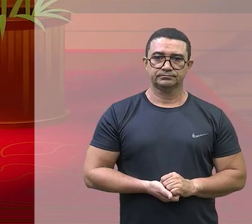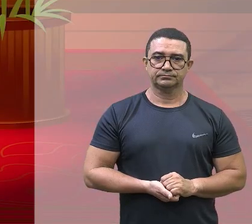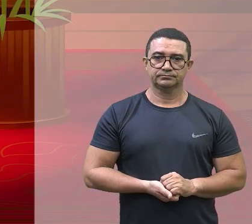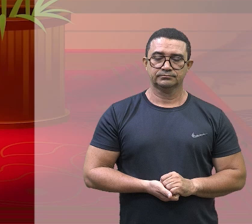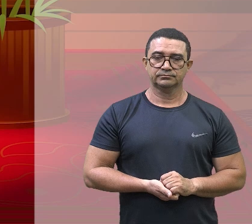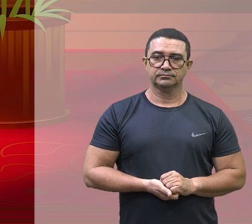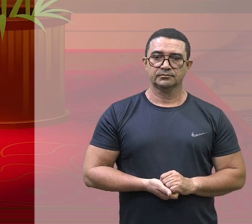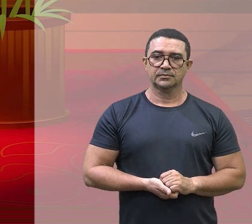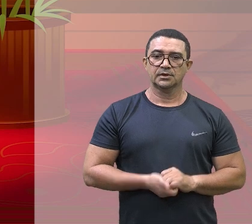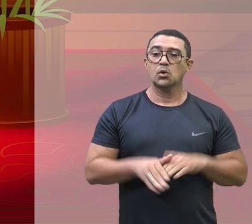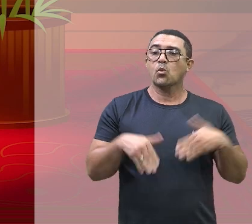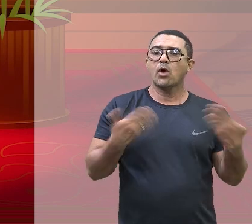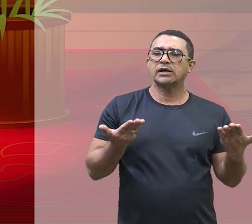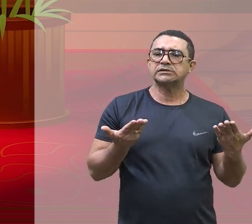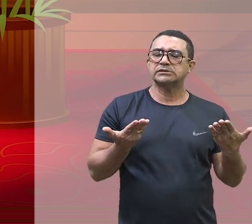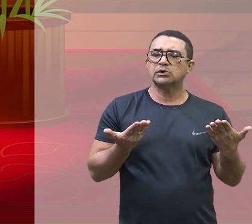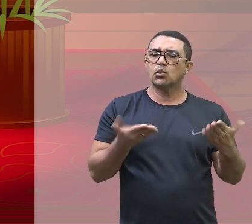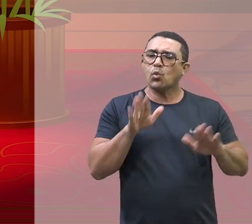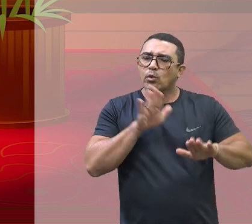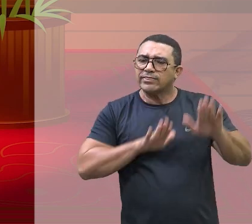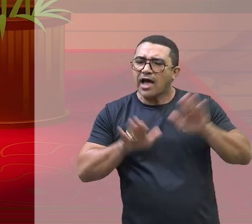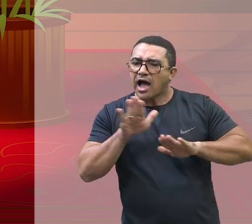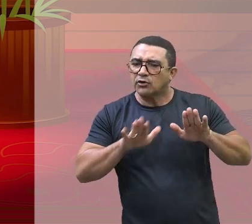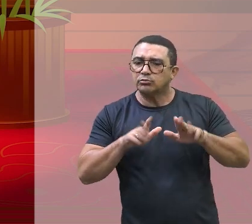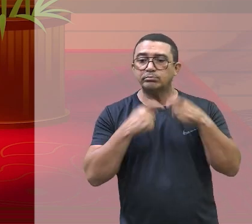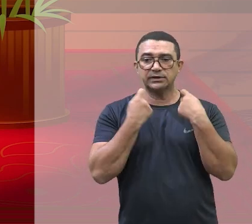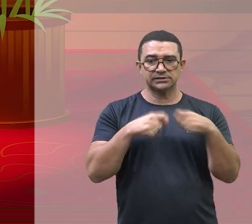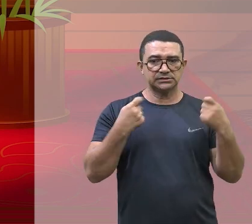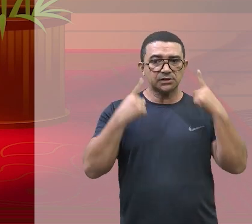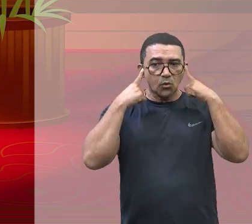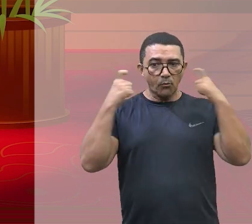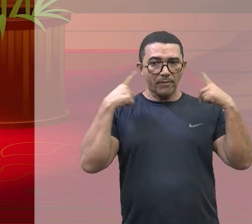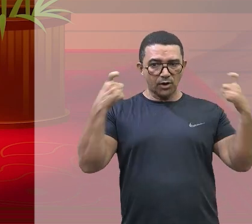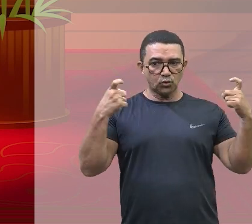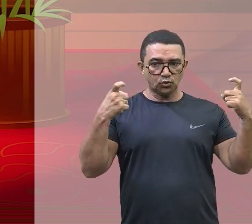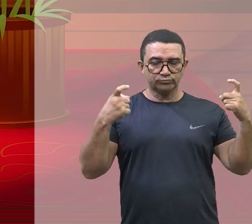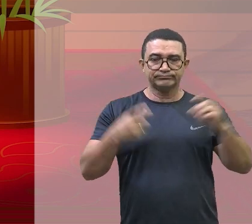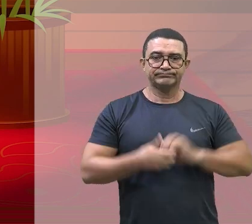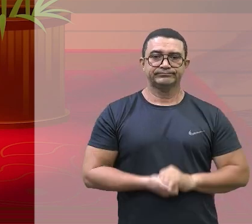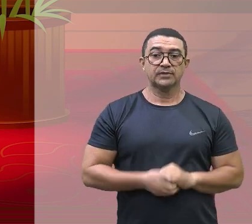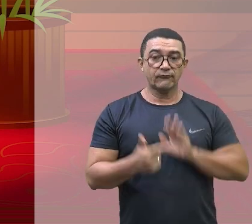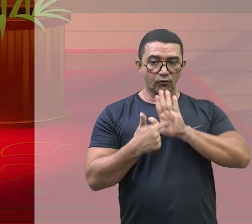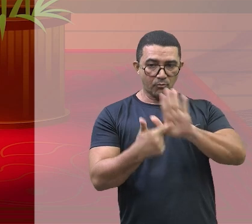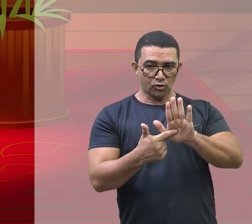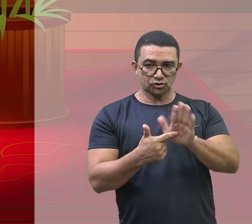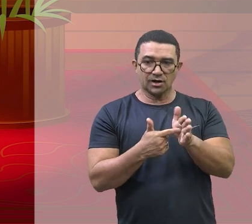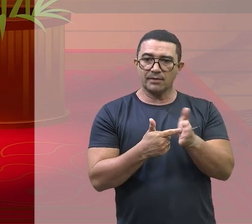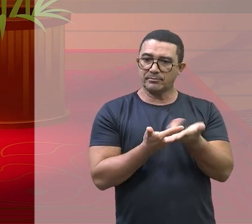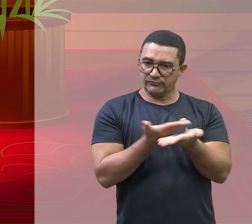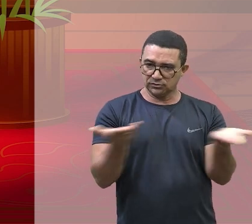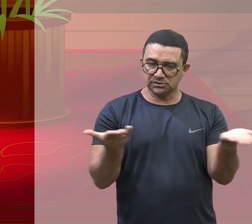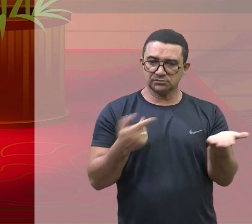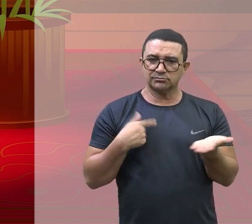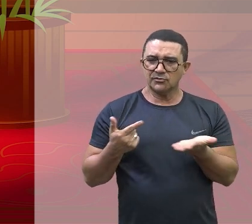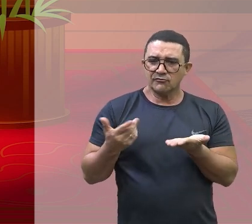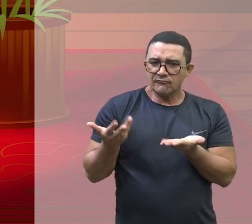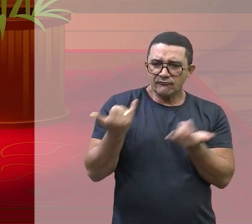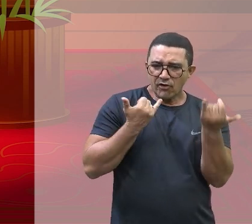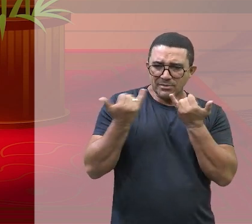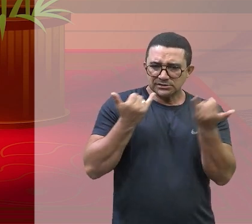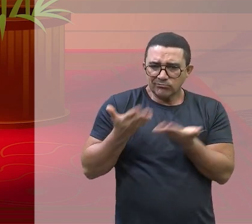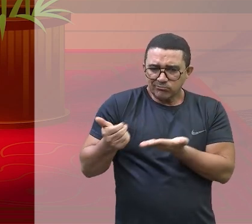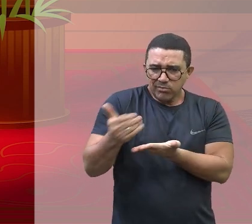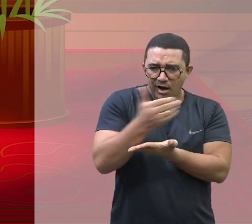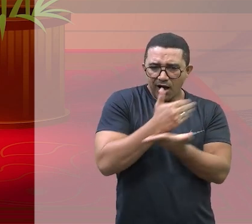E quais são os cuidados que devemos ter com o ruído? Eu vou mostrar agora para vocês um conjunto de dados que mostra a escala